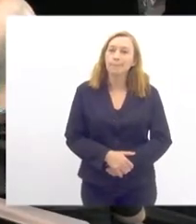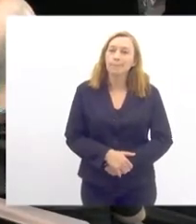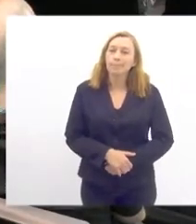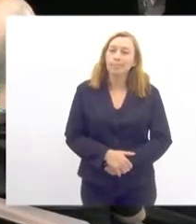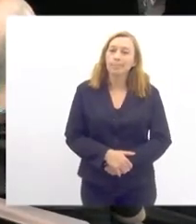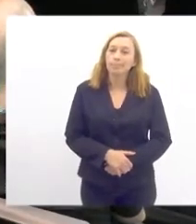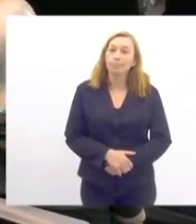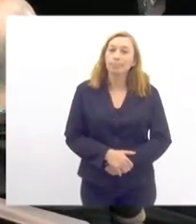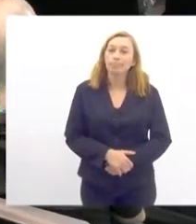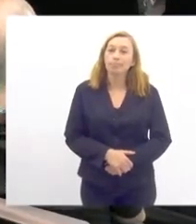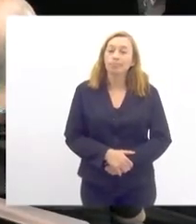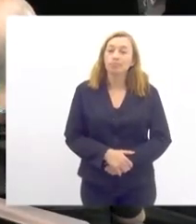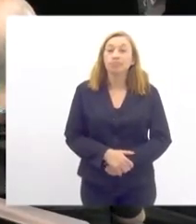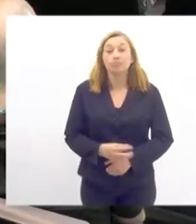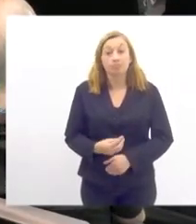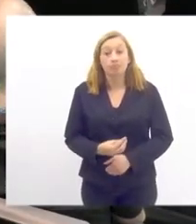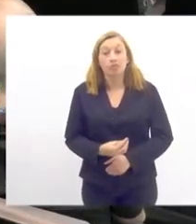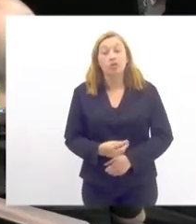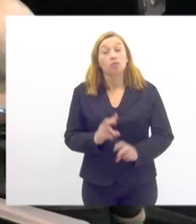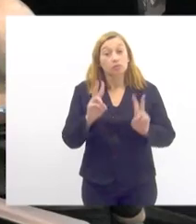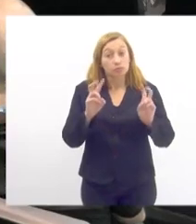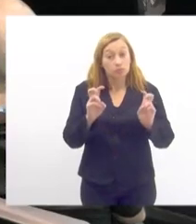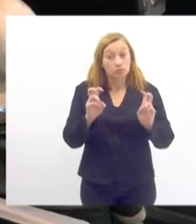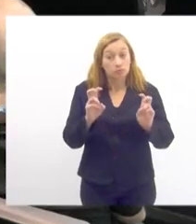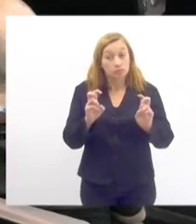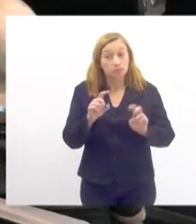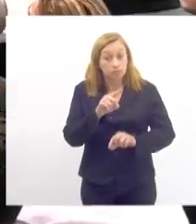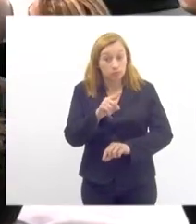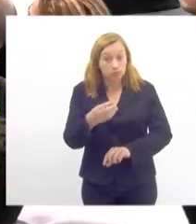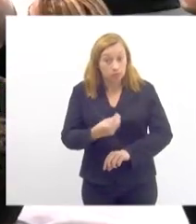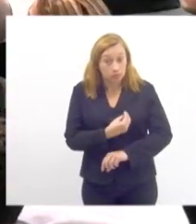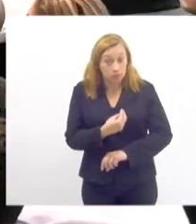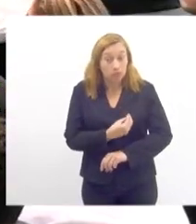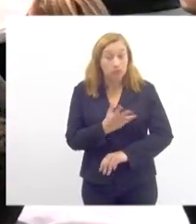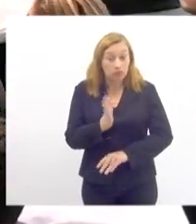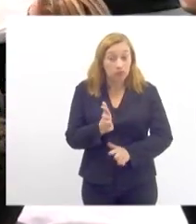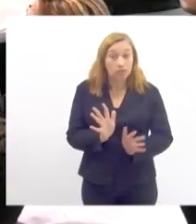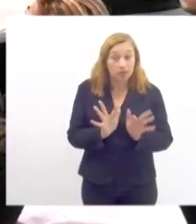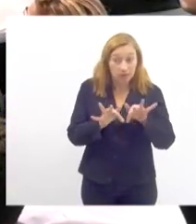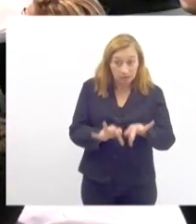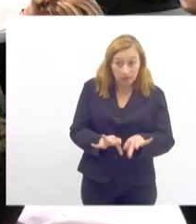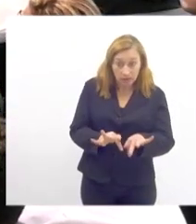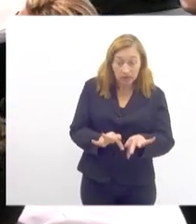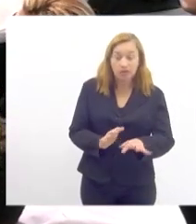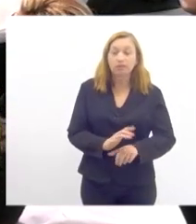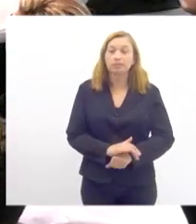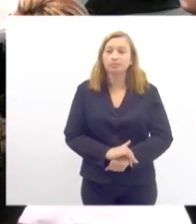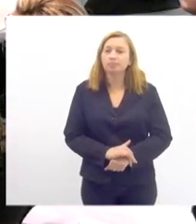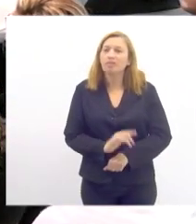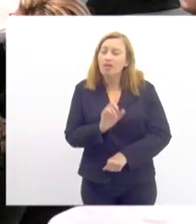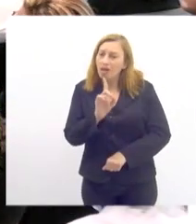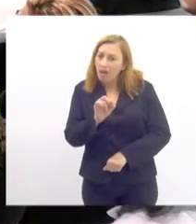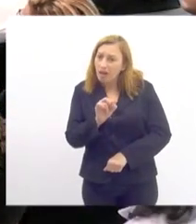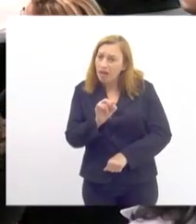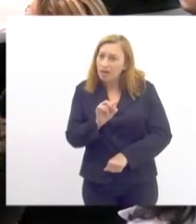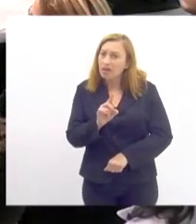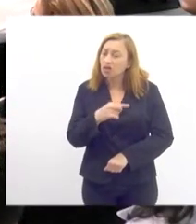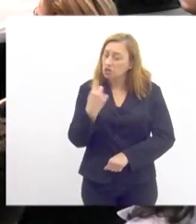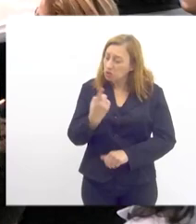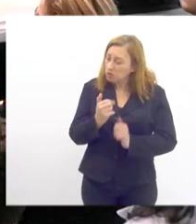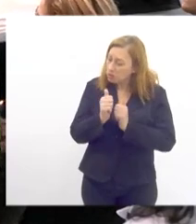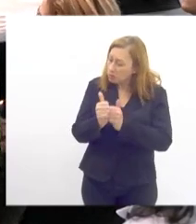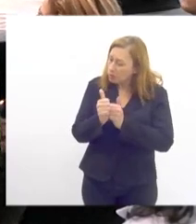A situação de vocês já era para ter sido sanada. Isso é uma questão que nós